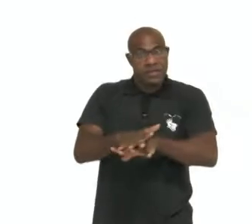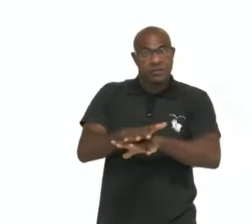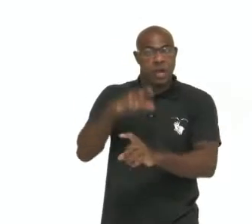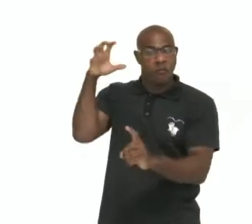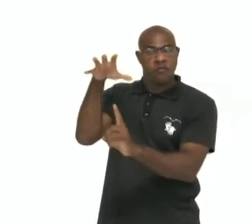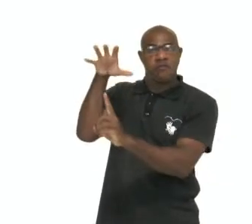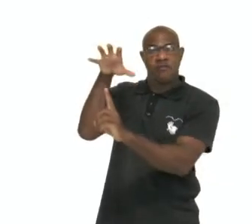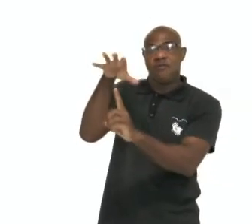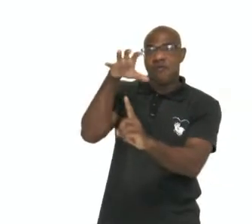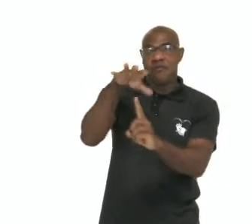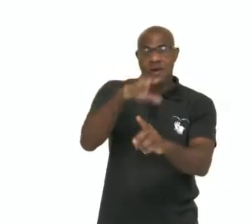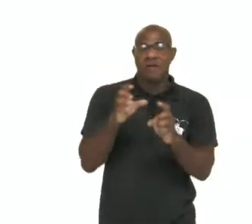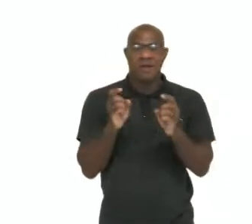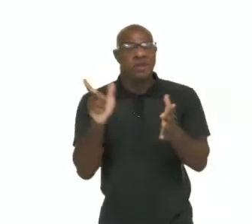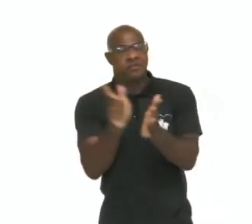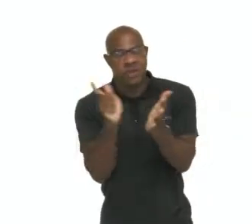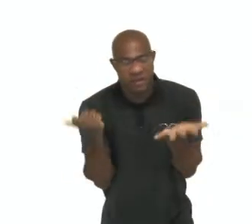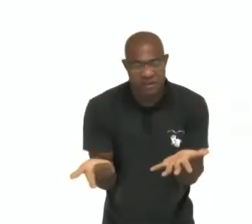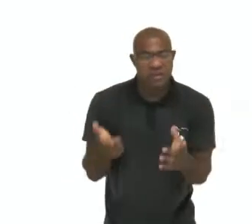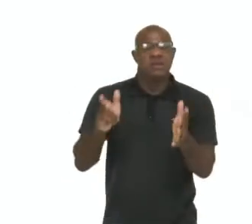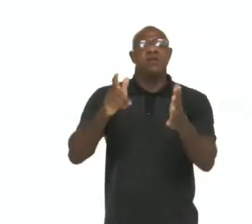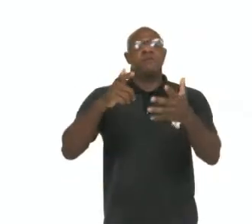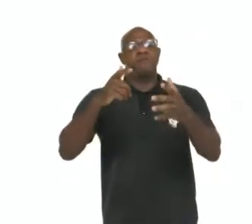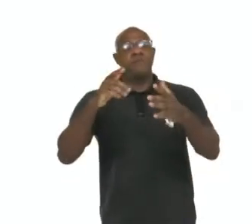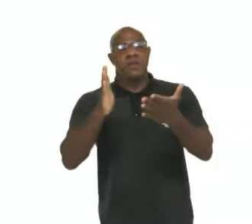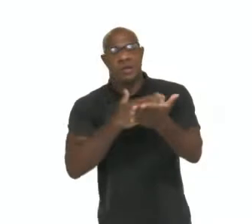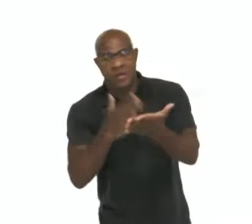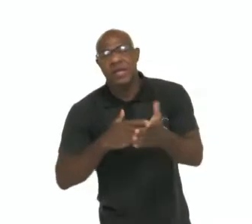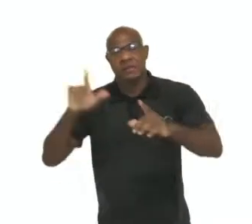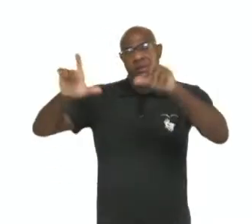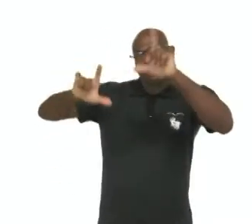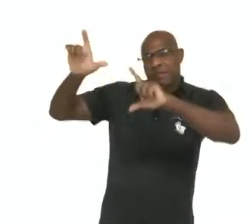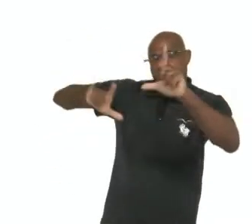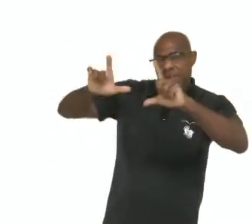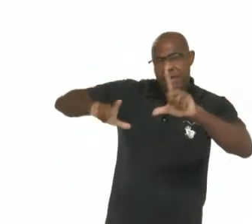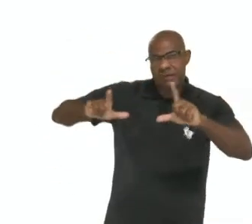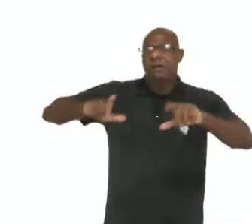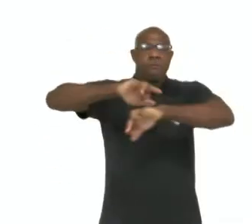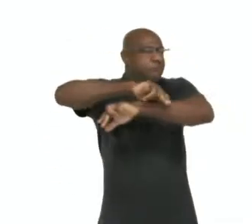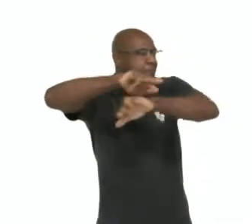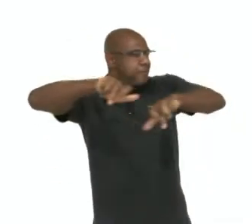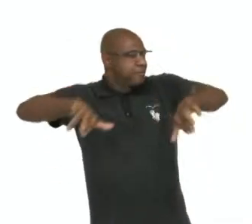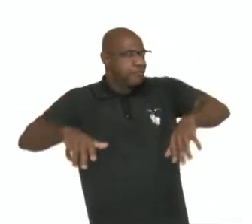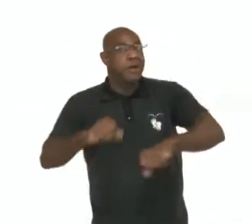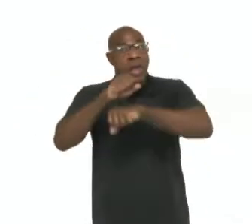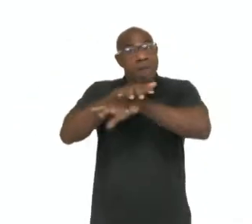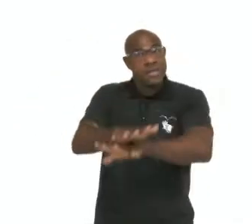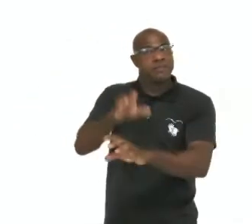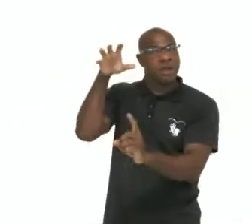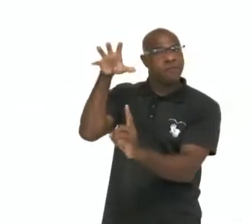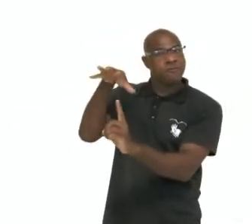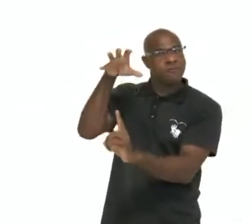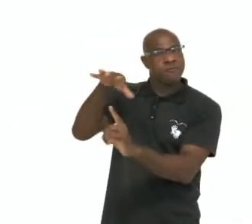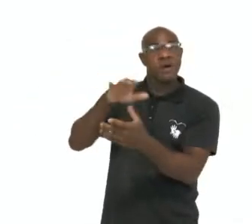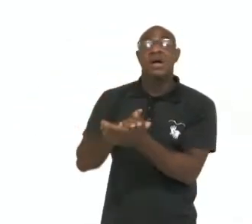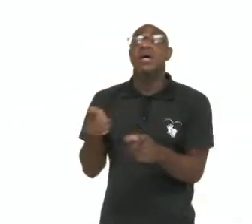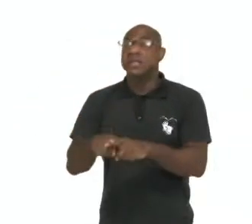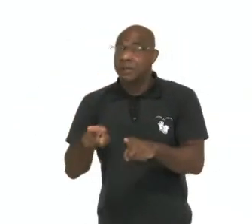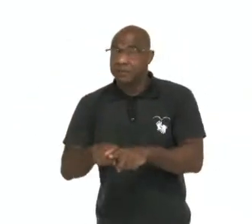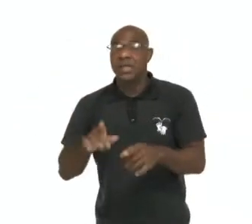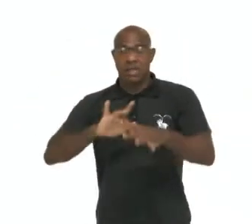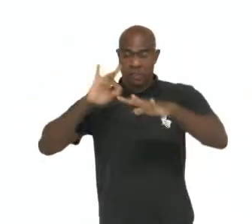mais antigas como revistas, jornais, televisão, quanto as novas, difundidas pela internet, incluindo as